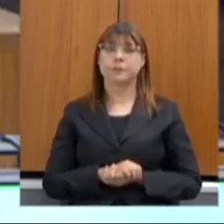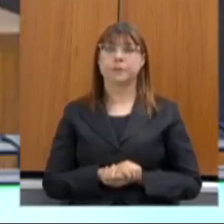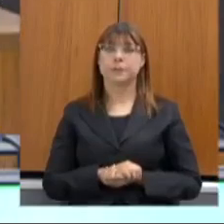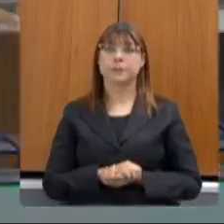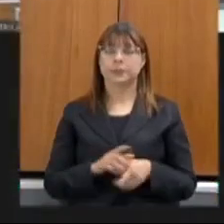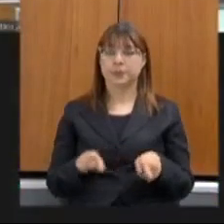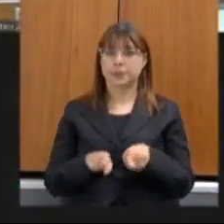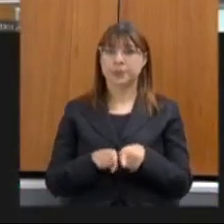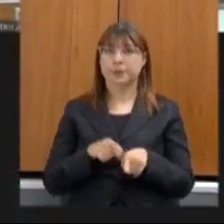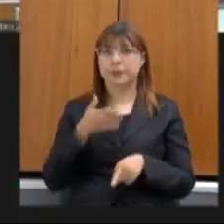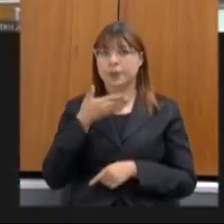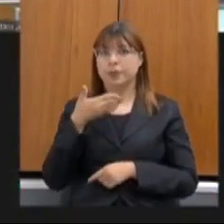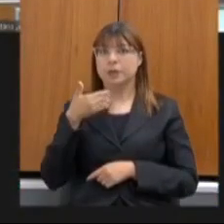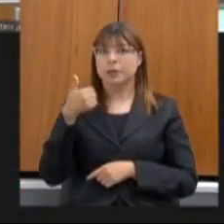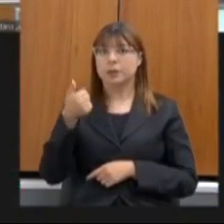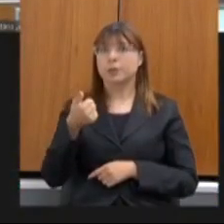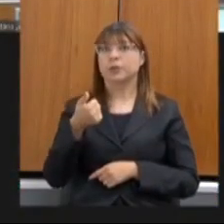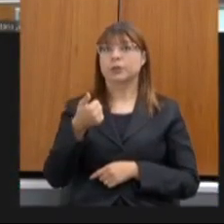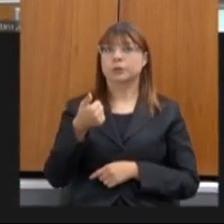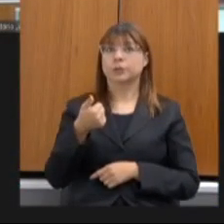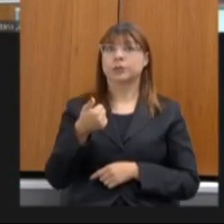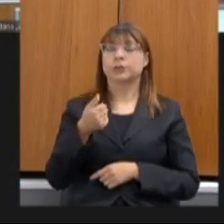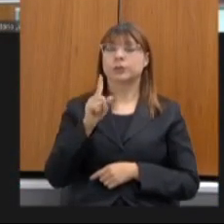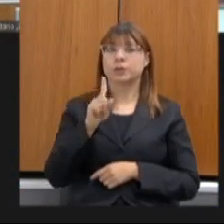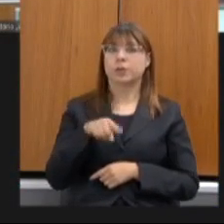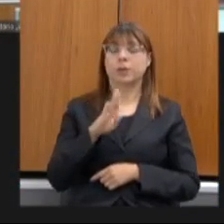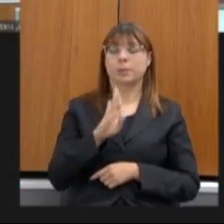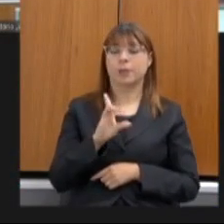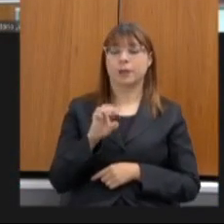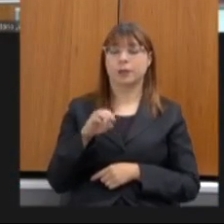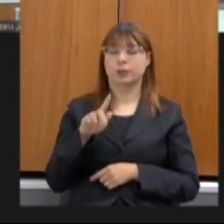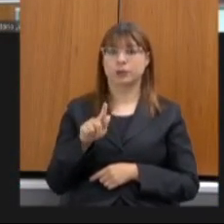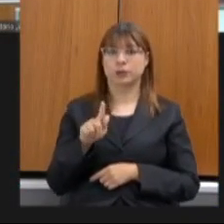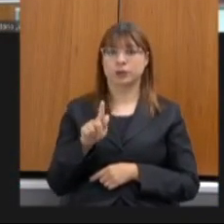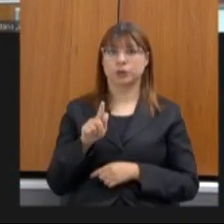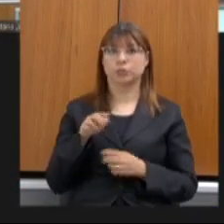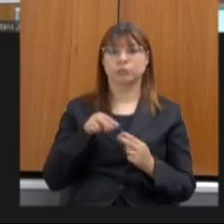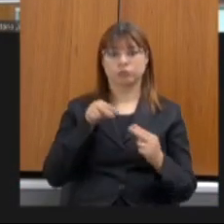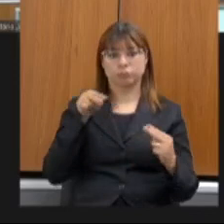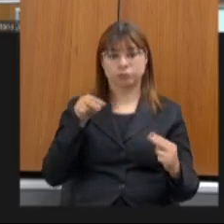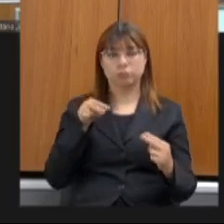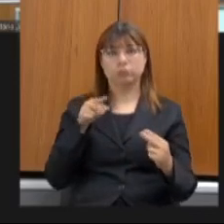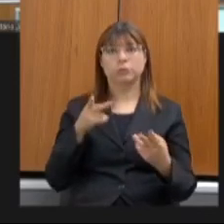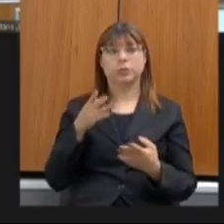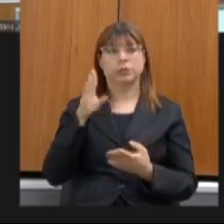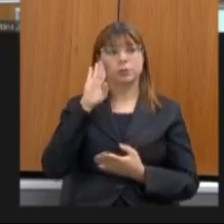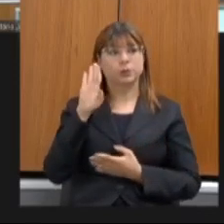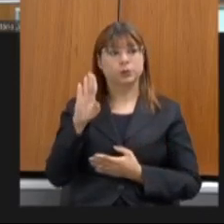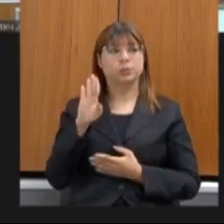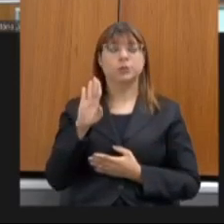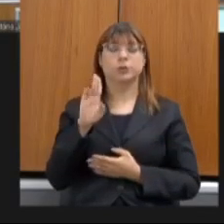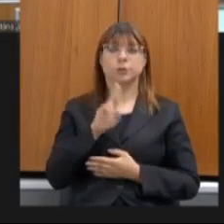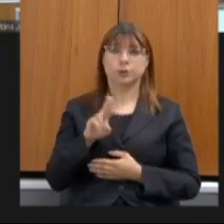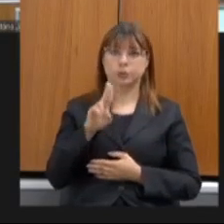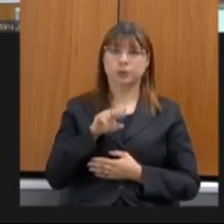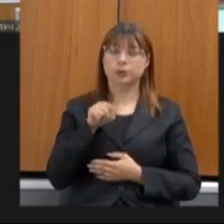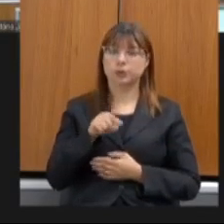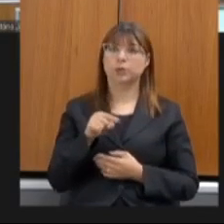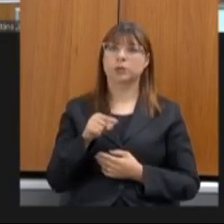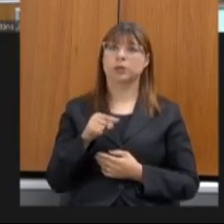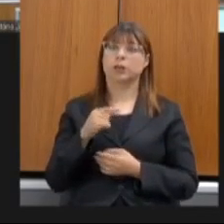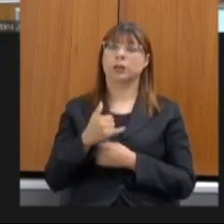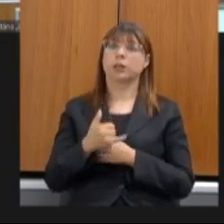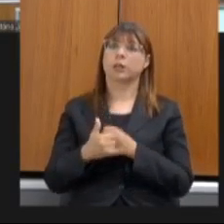e os melhoria de linhas do bdmg digital né então maioria né das Linhas foram feitas por meio digital